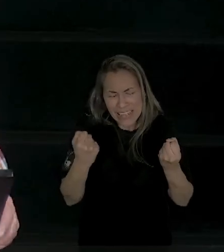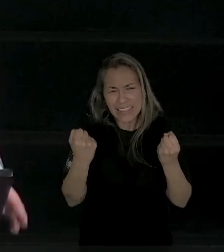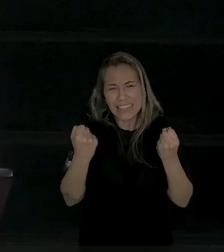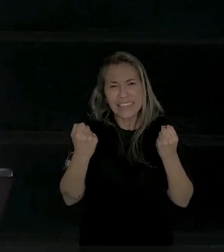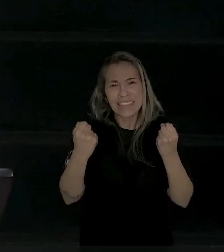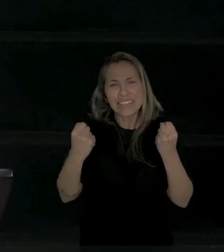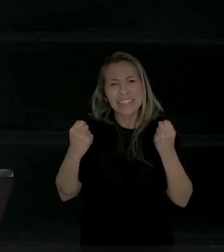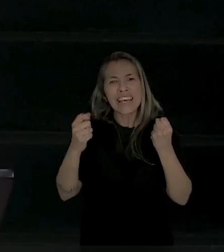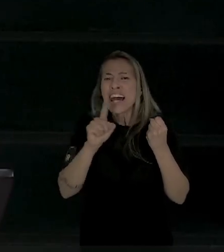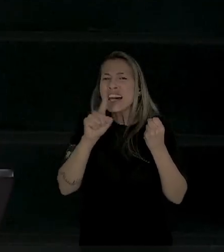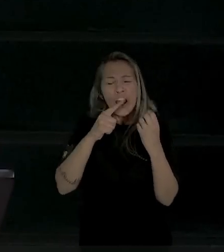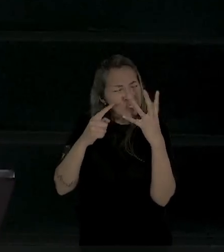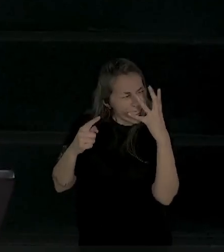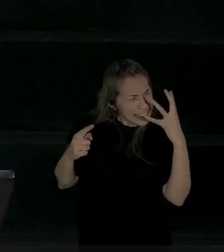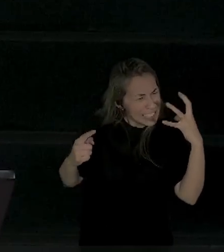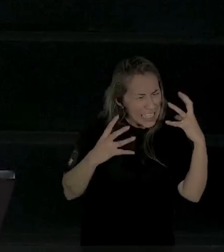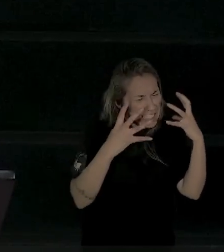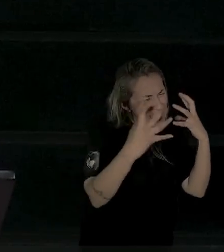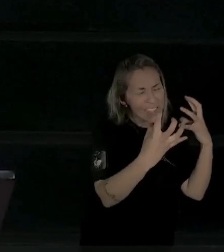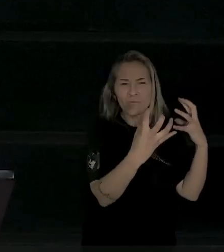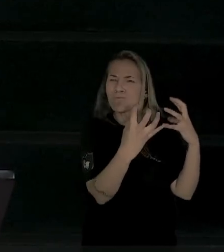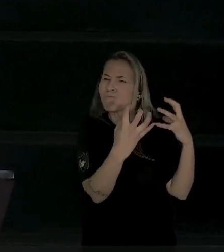dos terremotos.